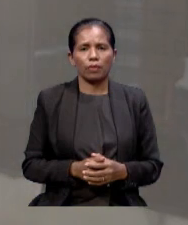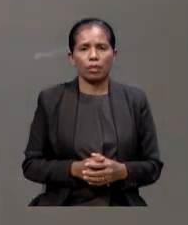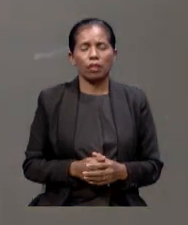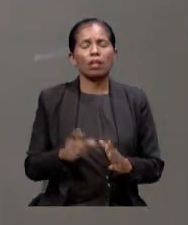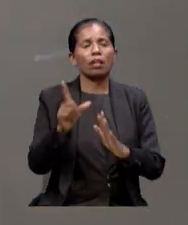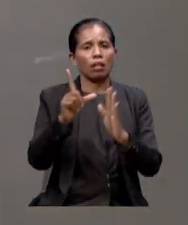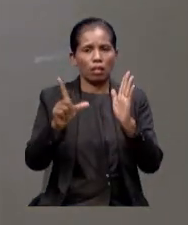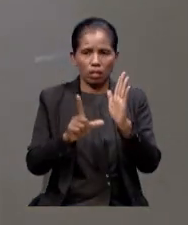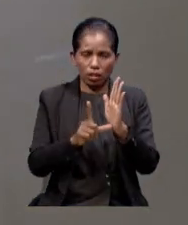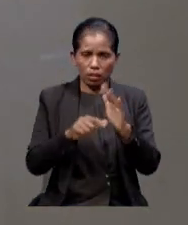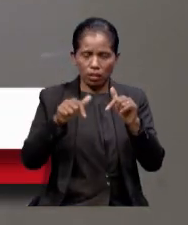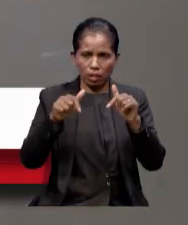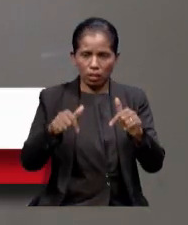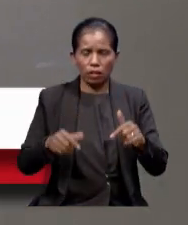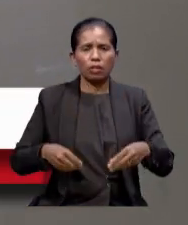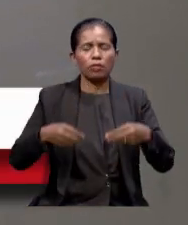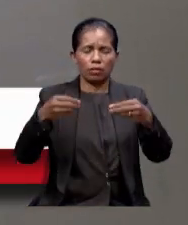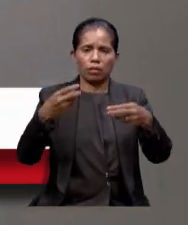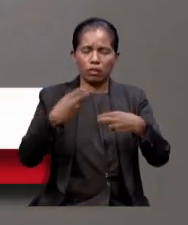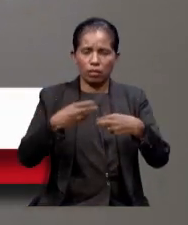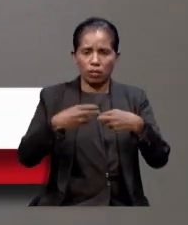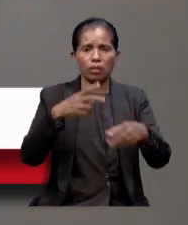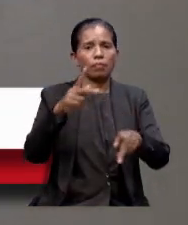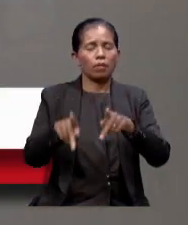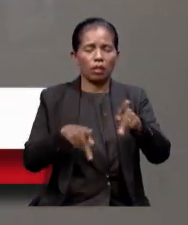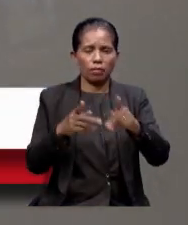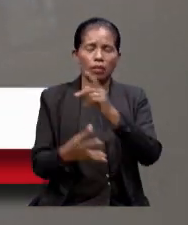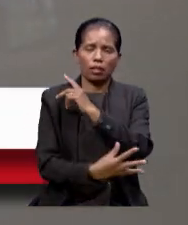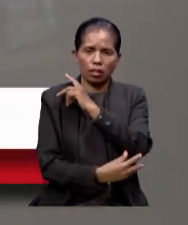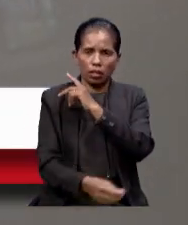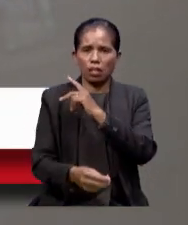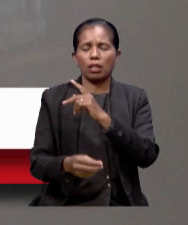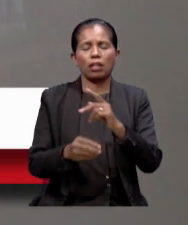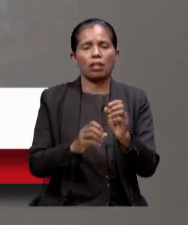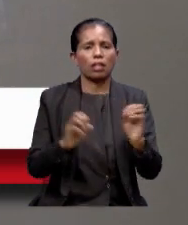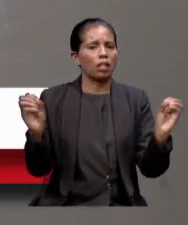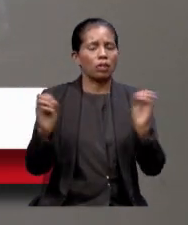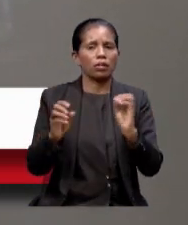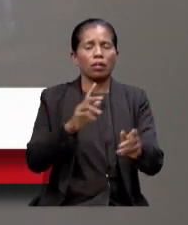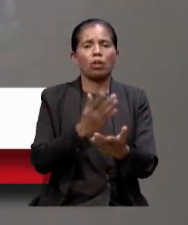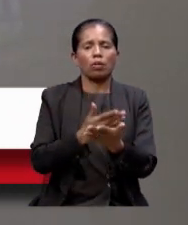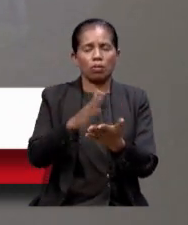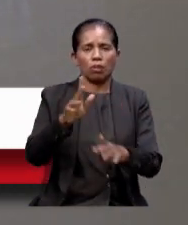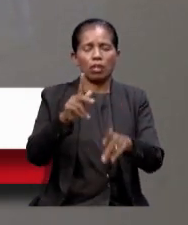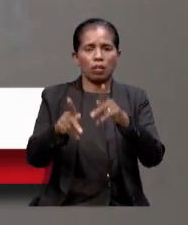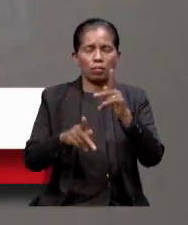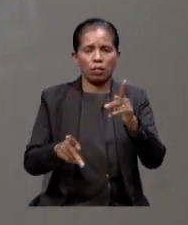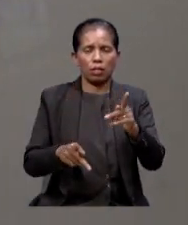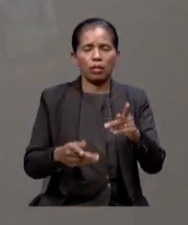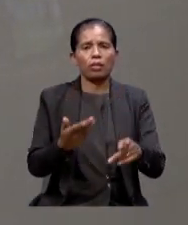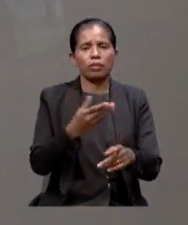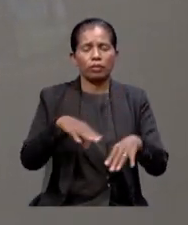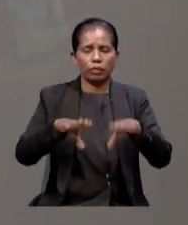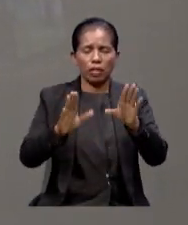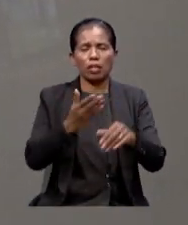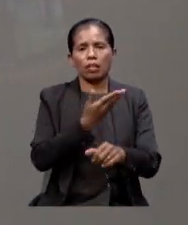lei dane se prejudica povo que. Laos ba compra ema ho folha ema nebe ho